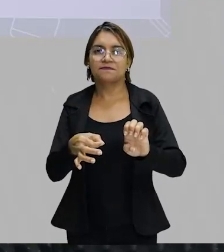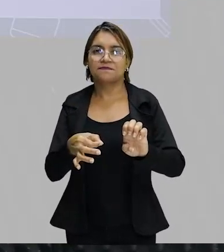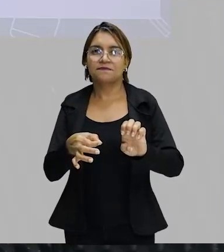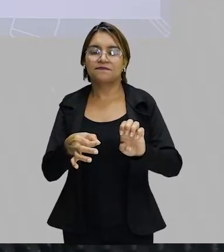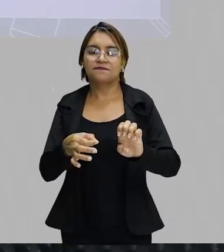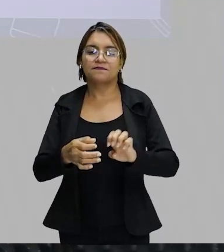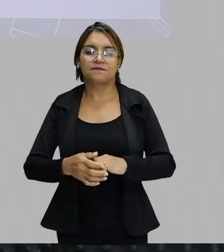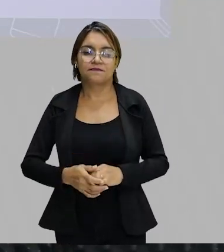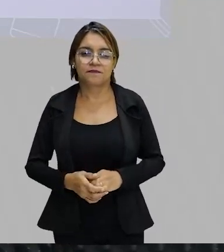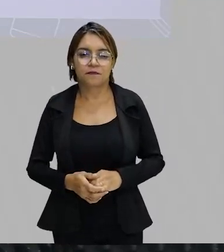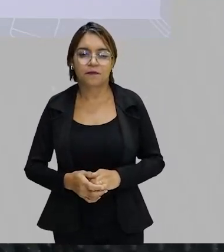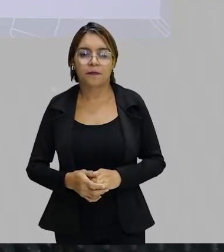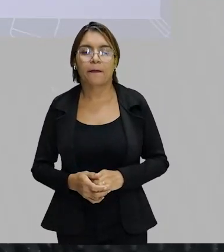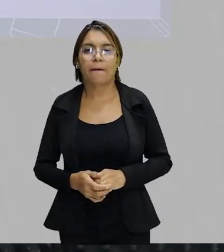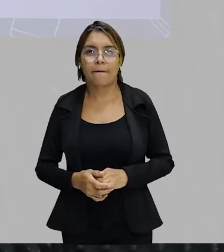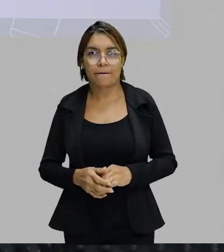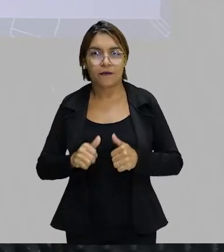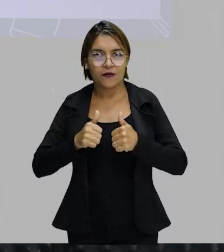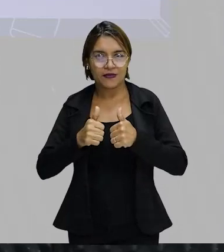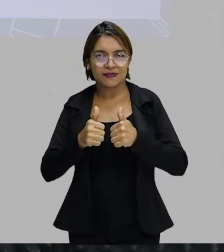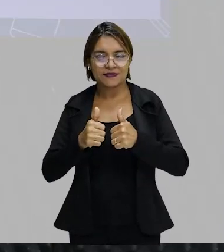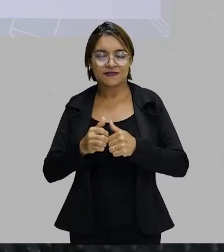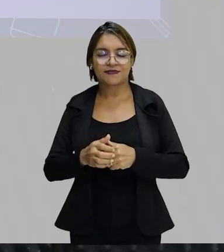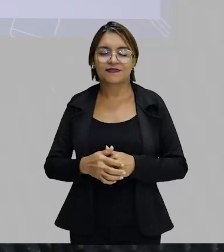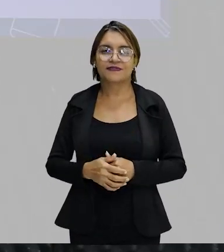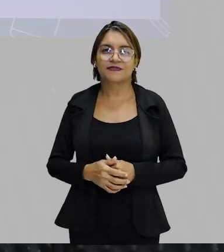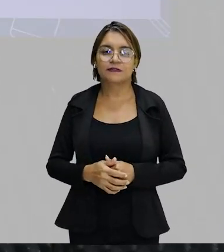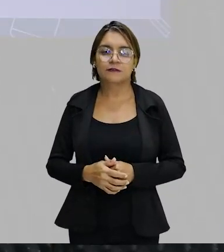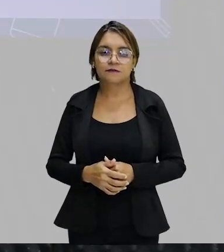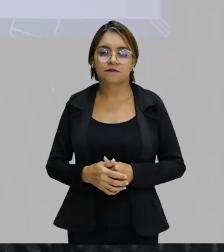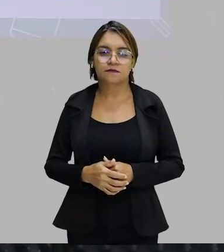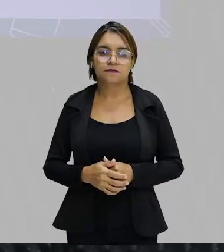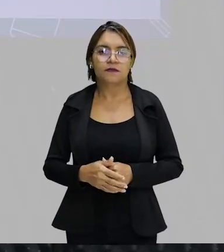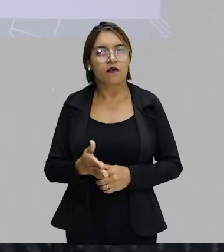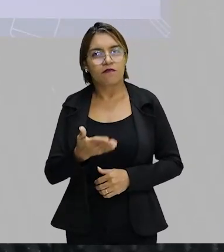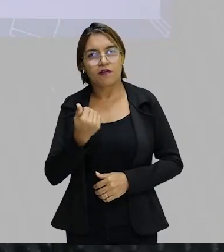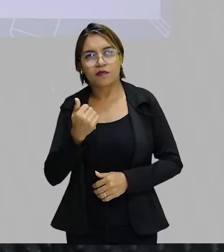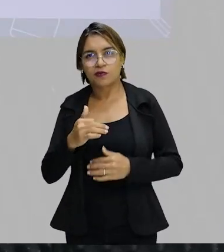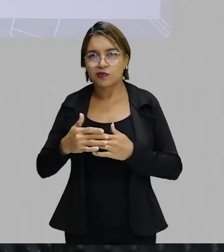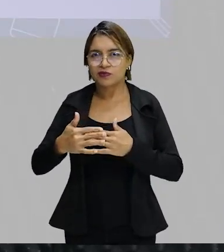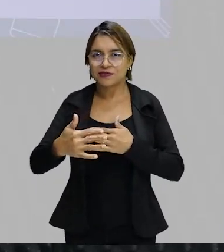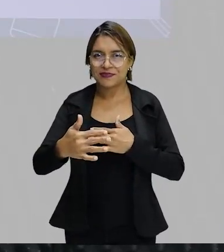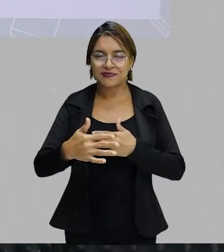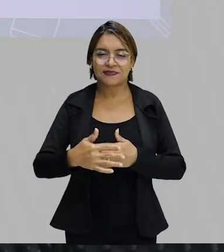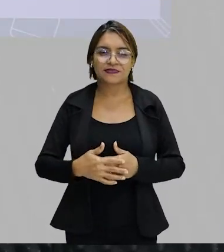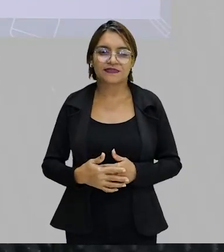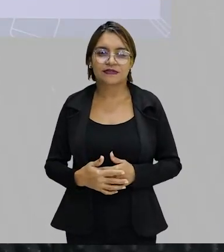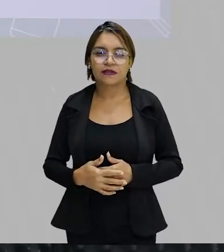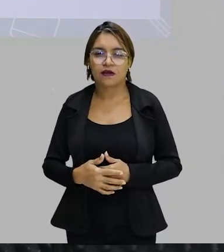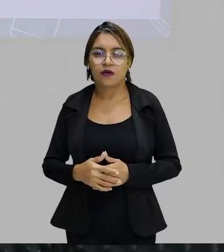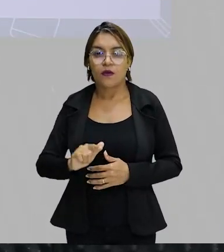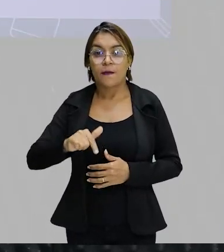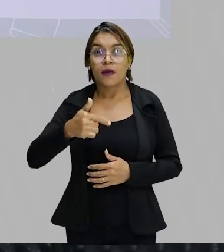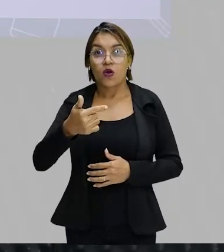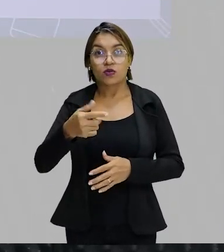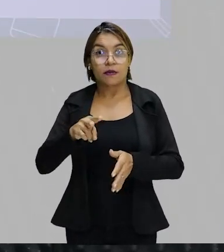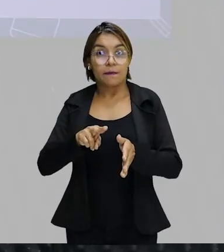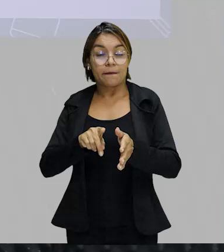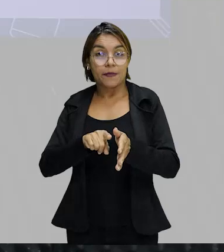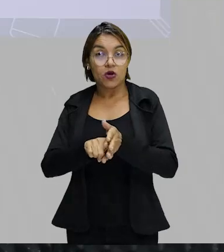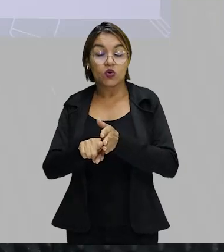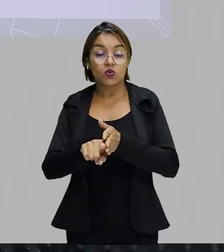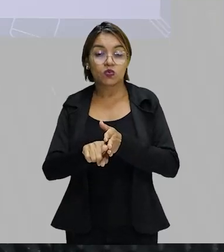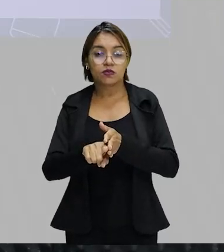E é a nossa resposta. Assinale aí a letra E, portanto. Correto? Vamos lá, vamos seguir aqui. Temos uma outra questão